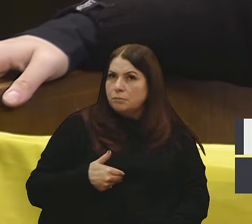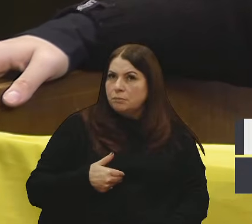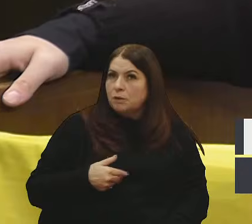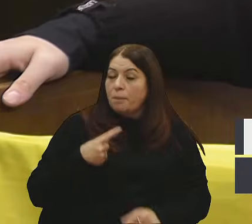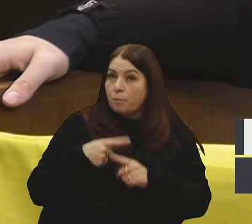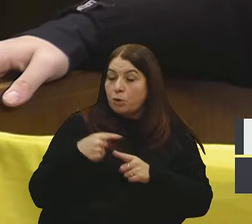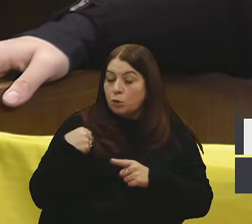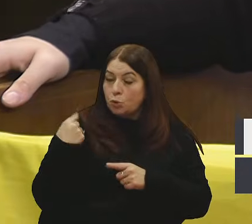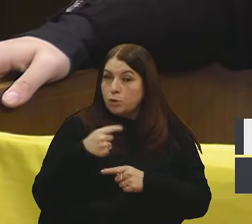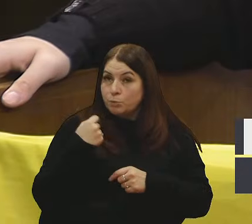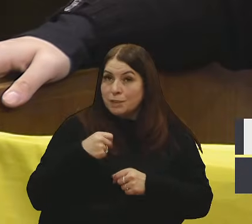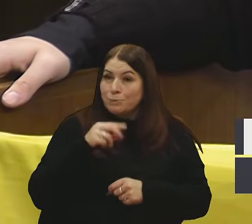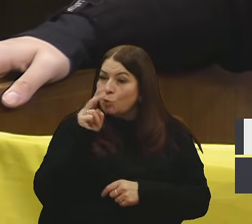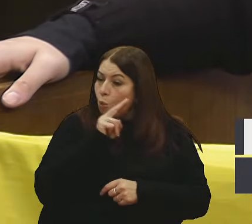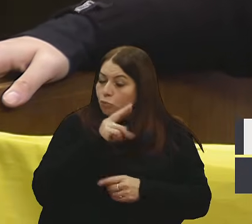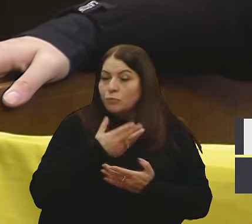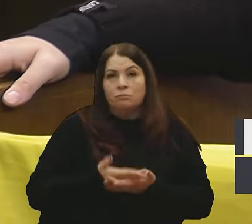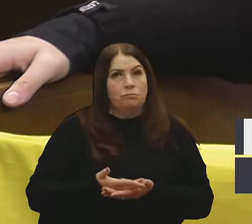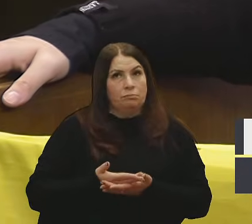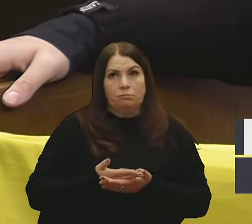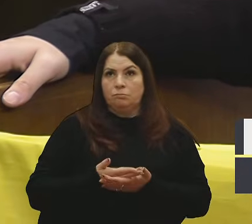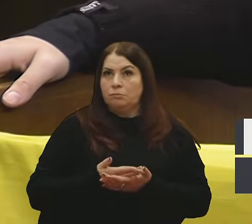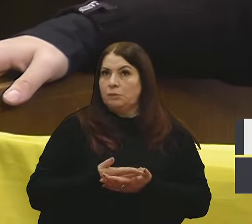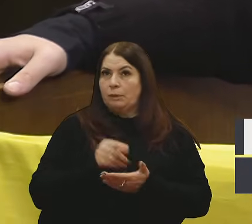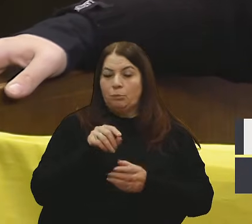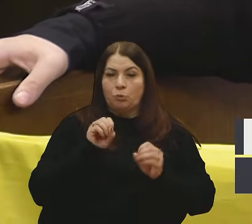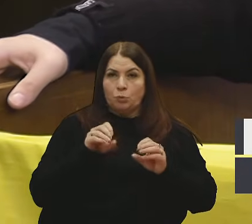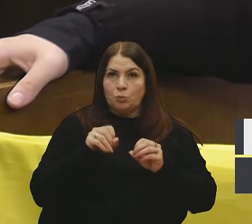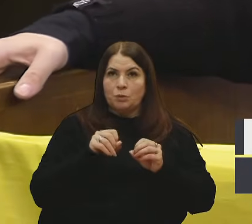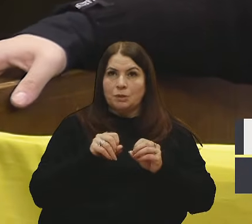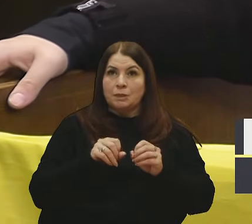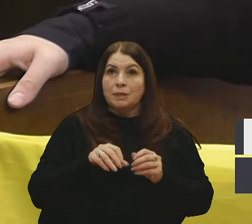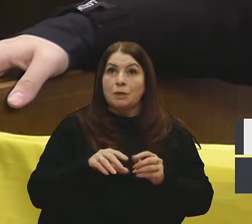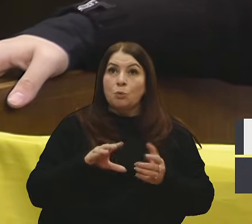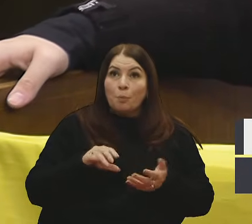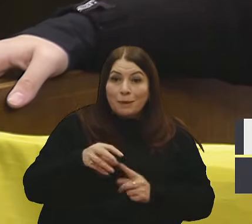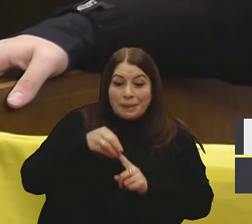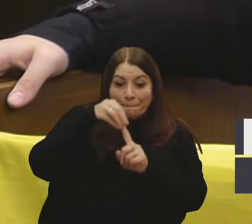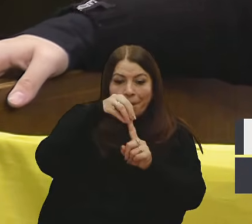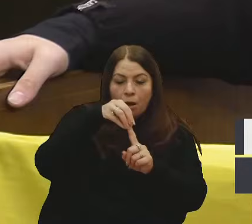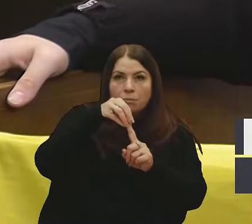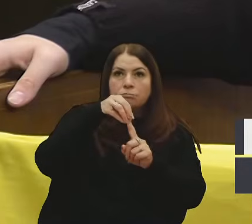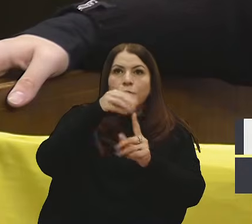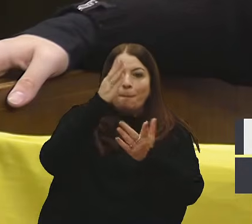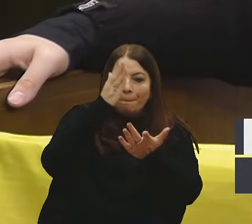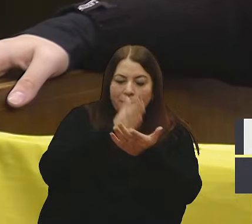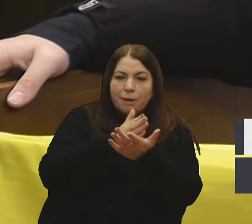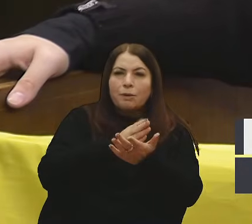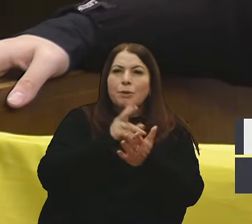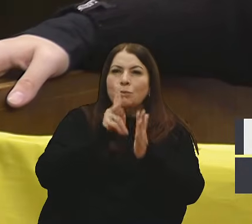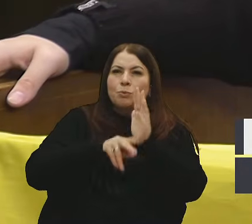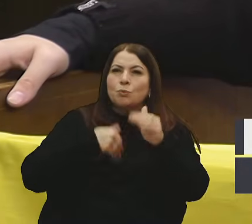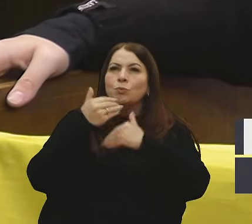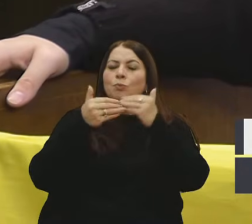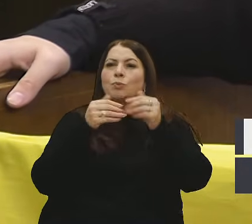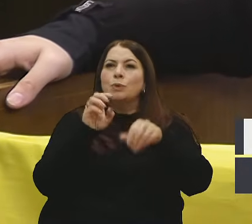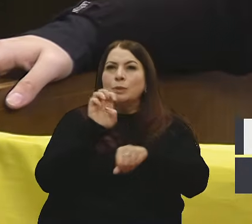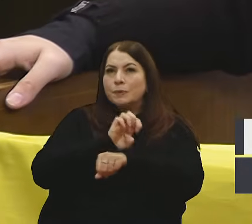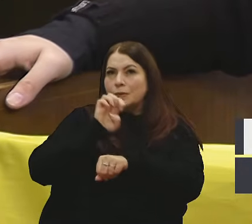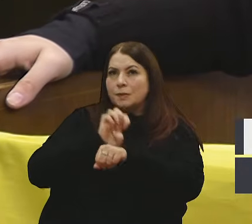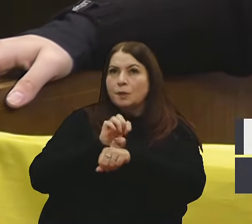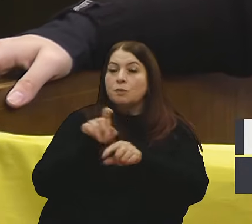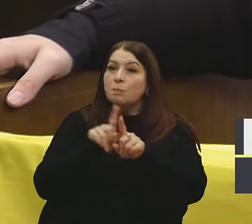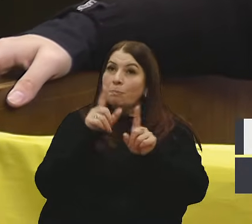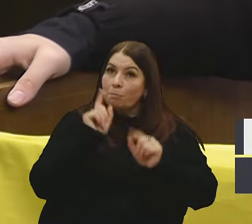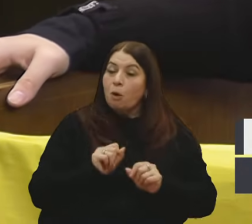nós precisamos urgentemente colocar a educação como centro, né, do projeto de desenvolvimento do Estado, para que a